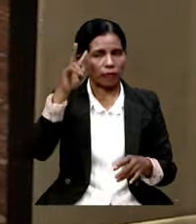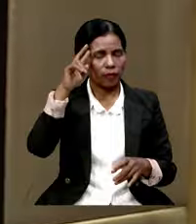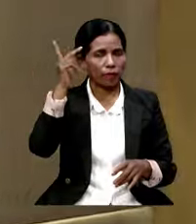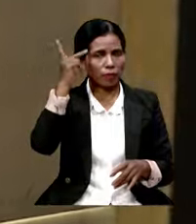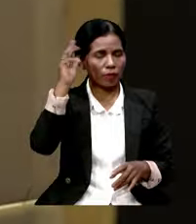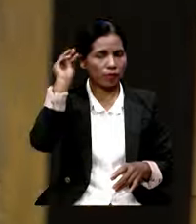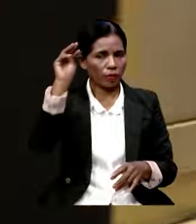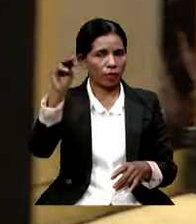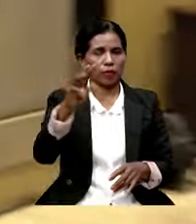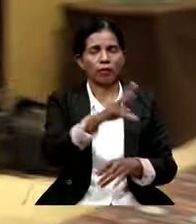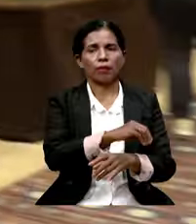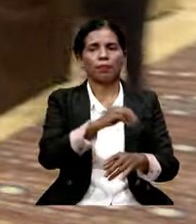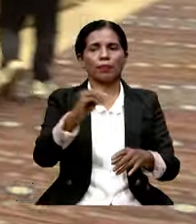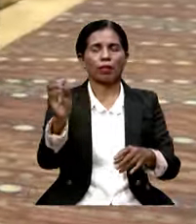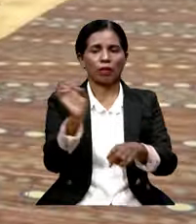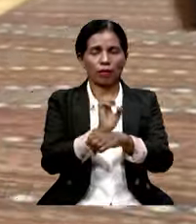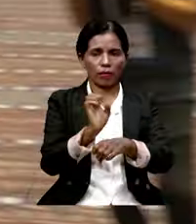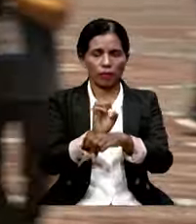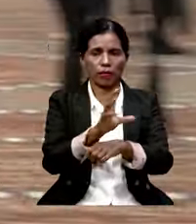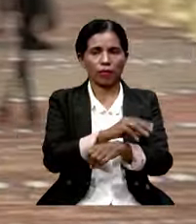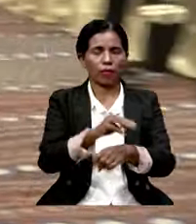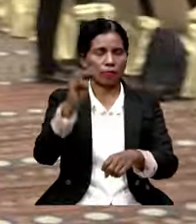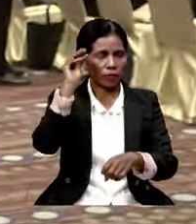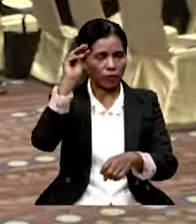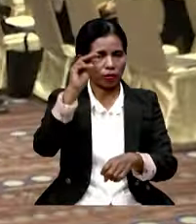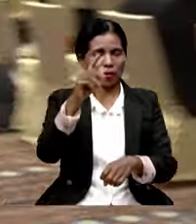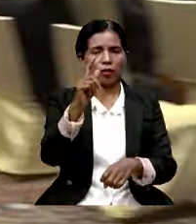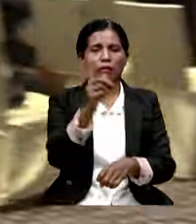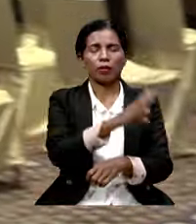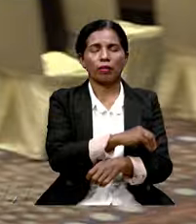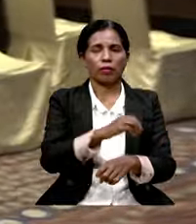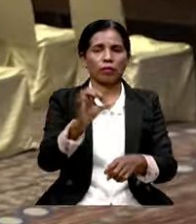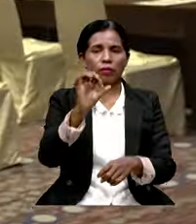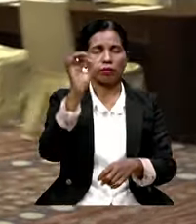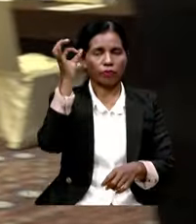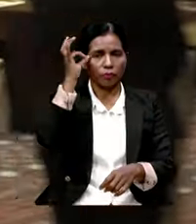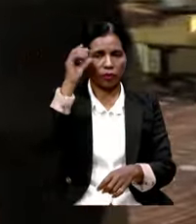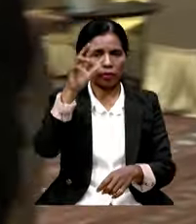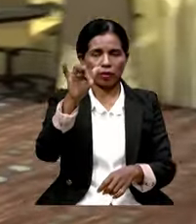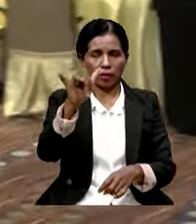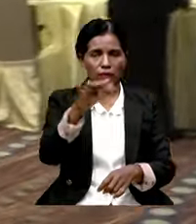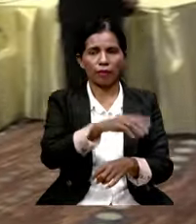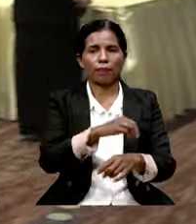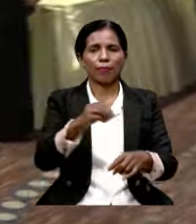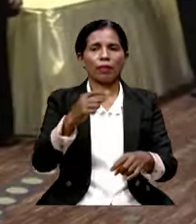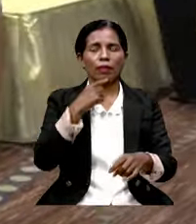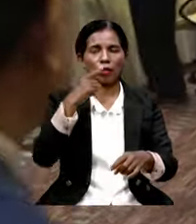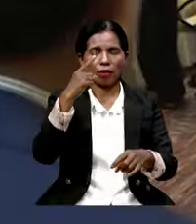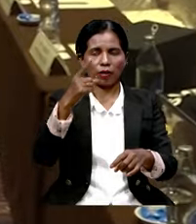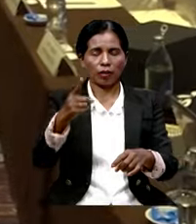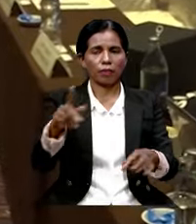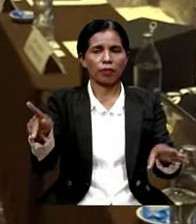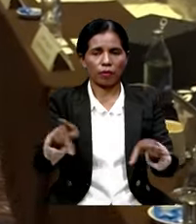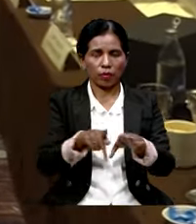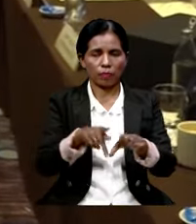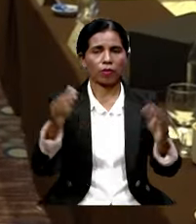Vice-primeiro-ministro, no ministro coordenador assunto econômico, ministro turismo no ambiente, Francisco Calvadilai Hatol de Hirakne, a foi participa e a